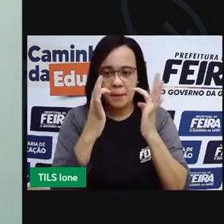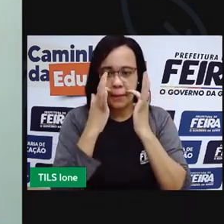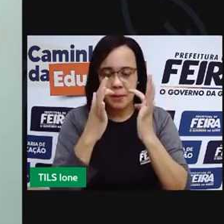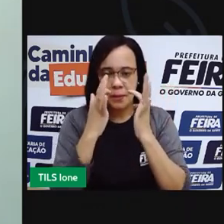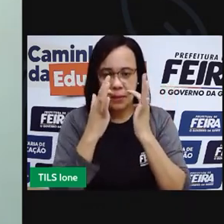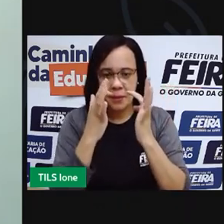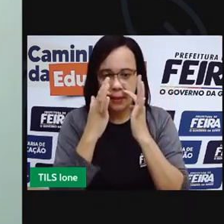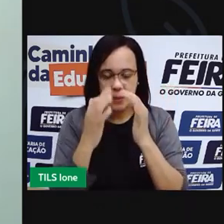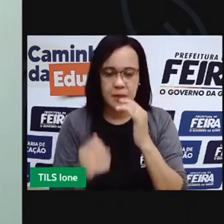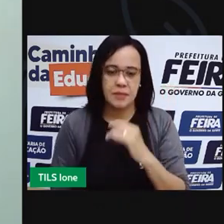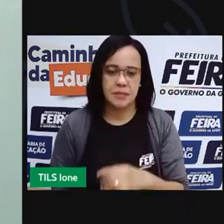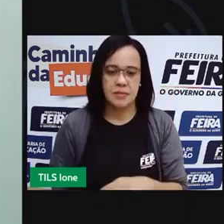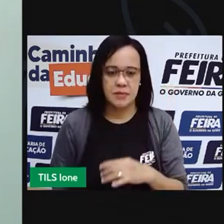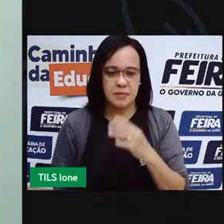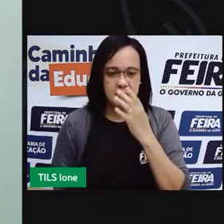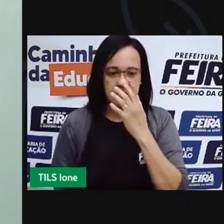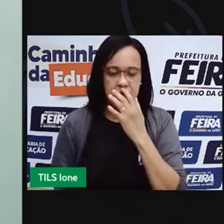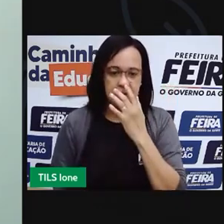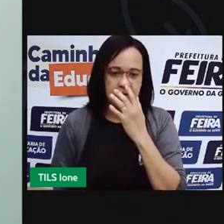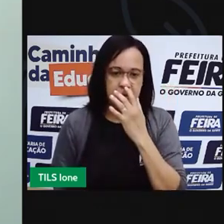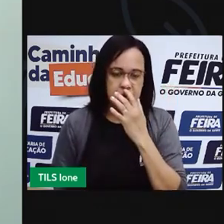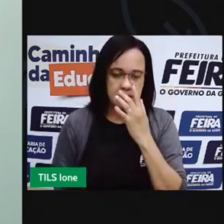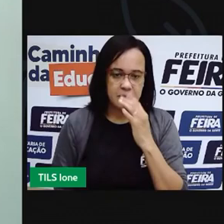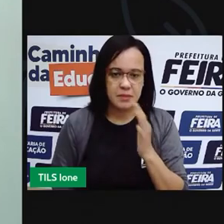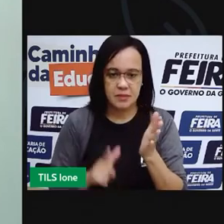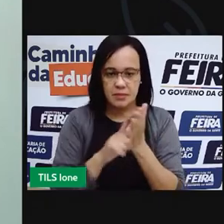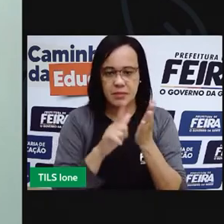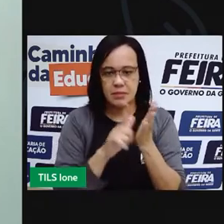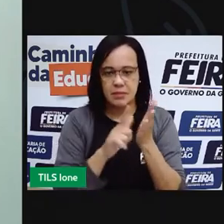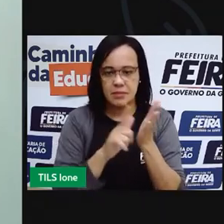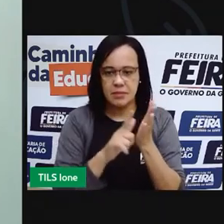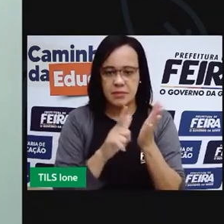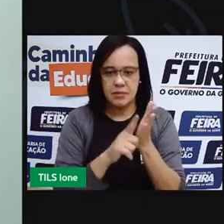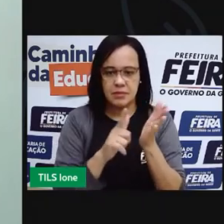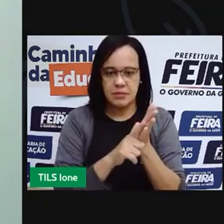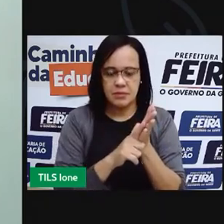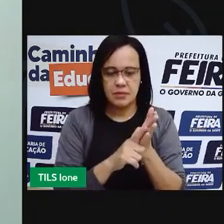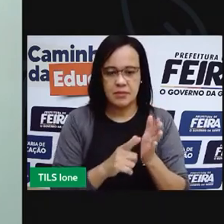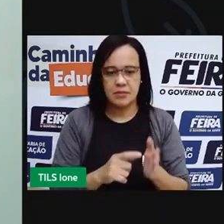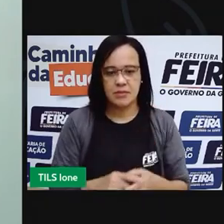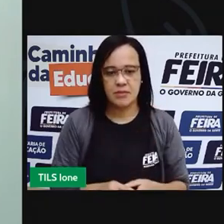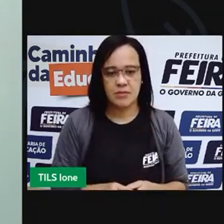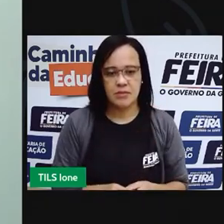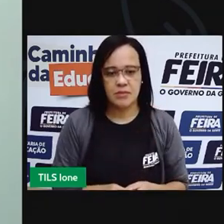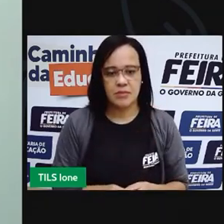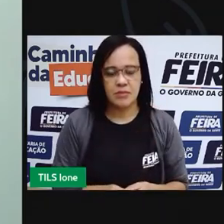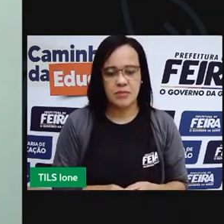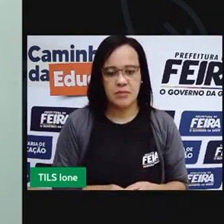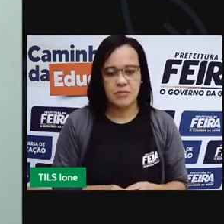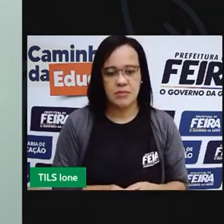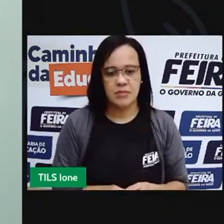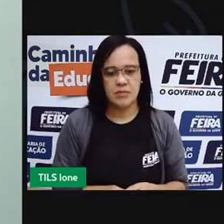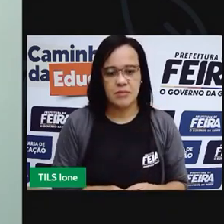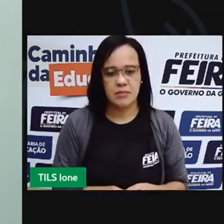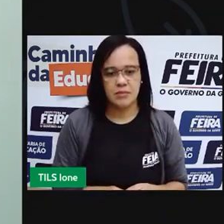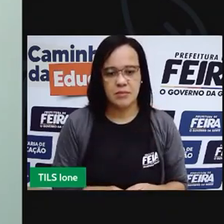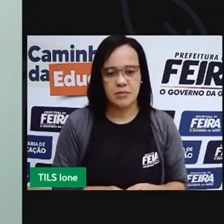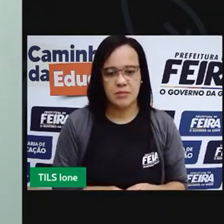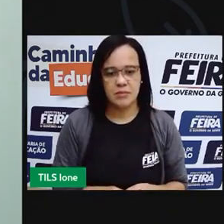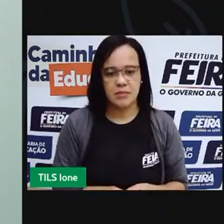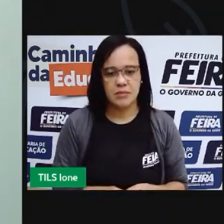Nessa parte superior que a gente acabou de dobrar. E vou dobrar aqui para o